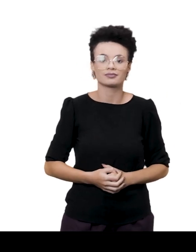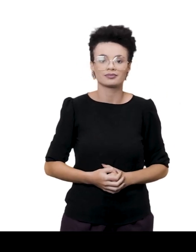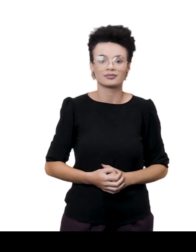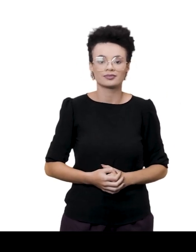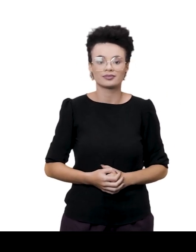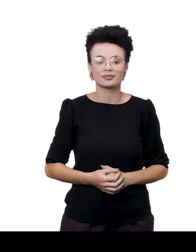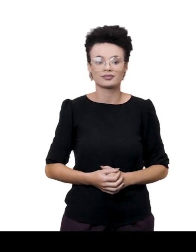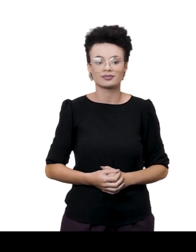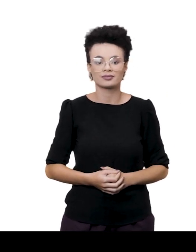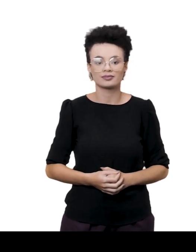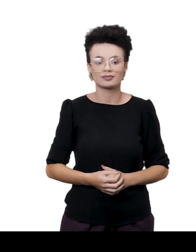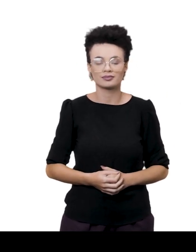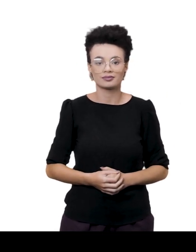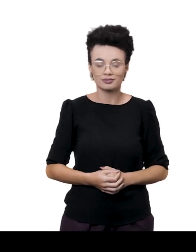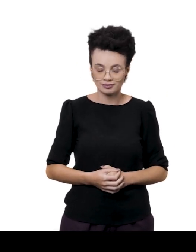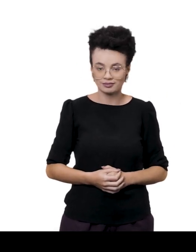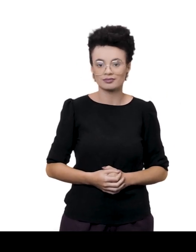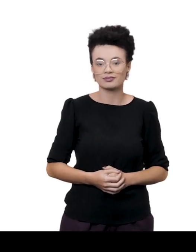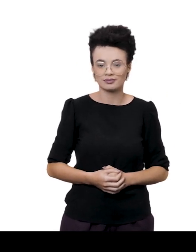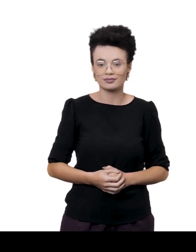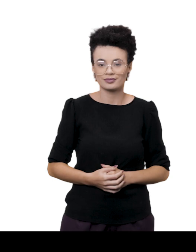silenciosa.